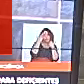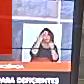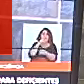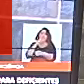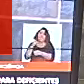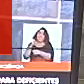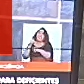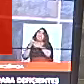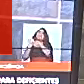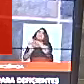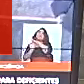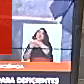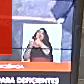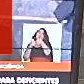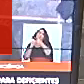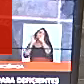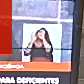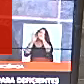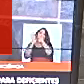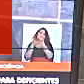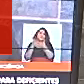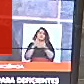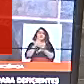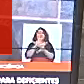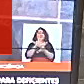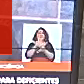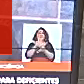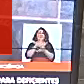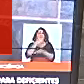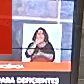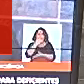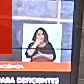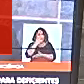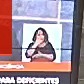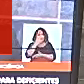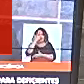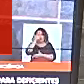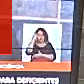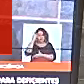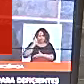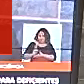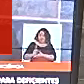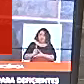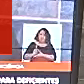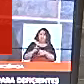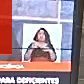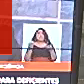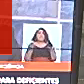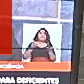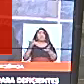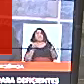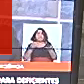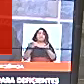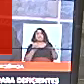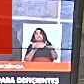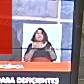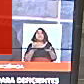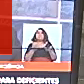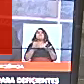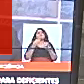mão das empresas. Então, essa limitação também me parece prejudicial, muito prejudicial à pessoa com